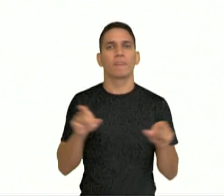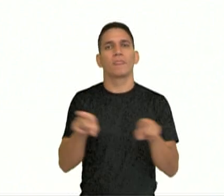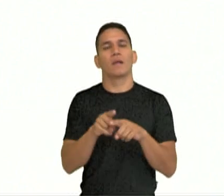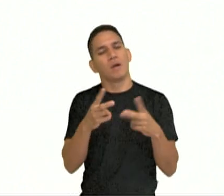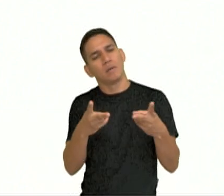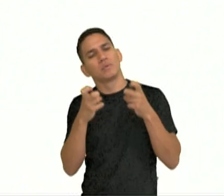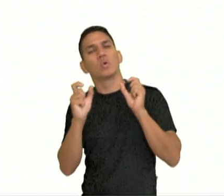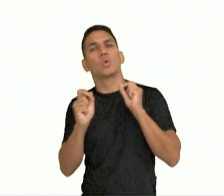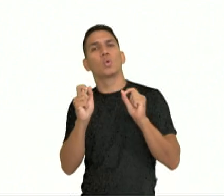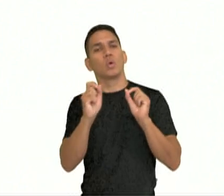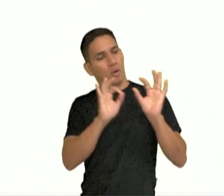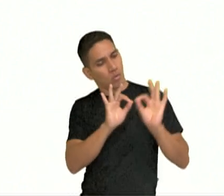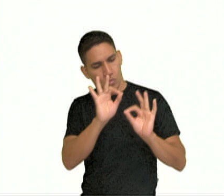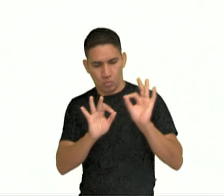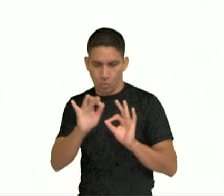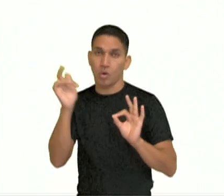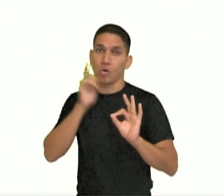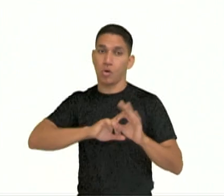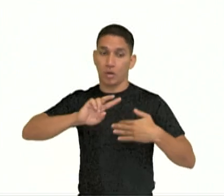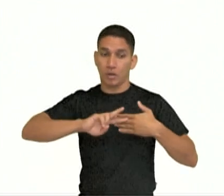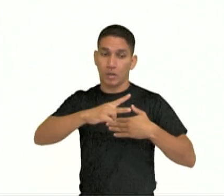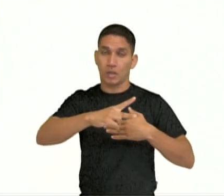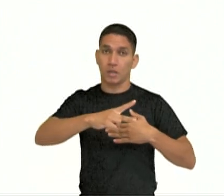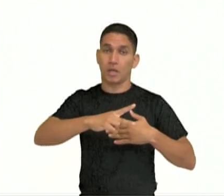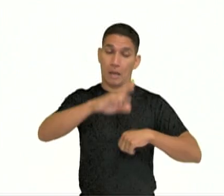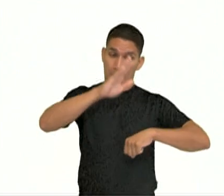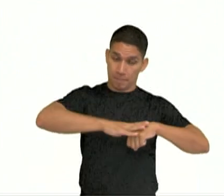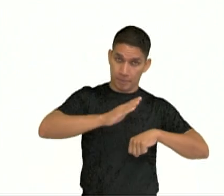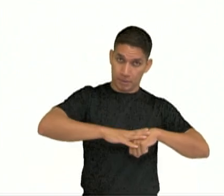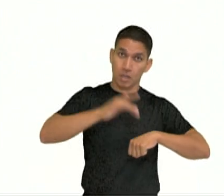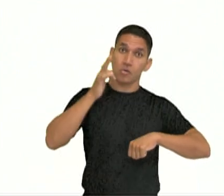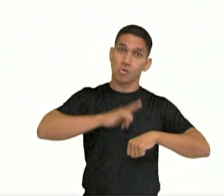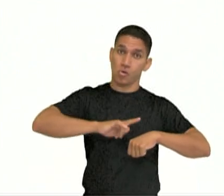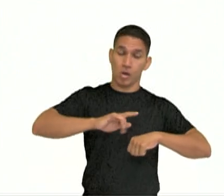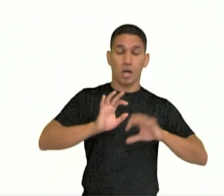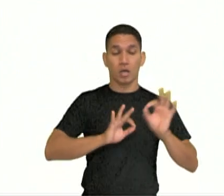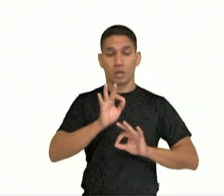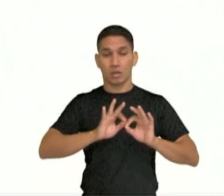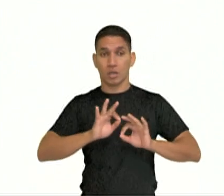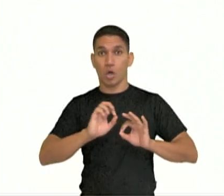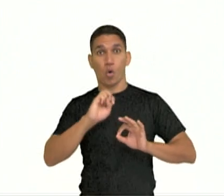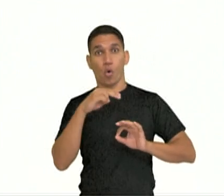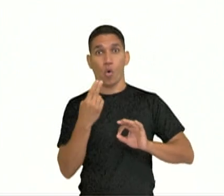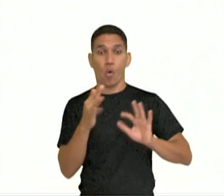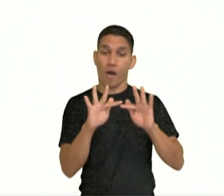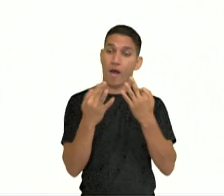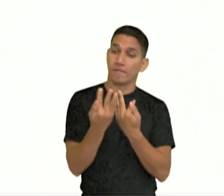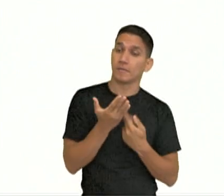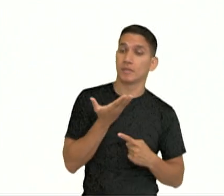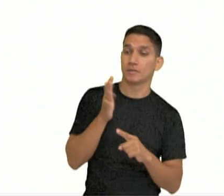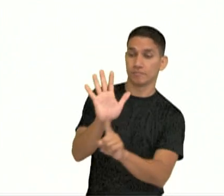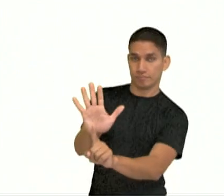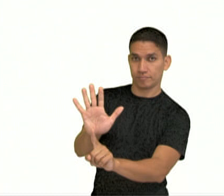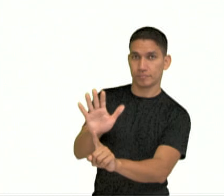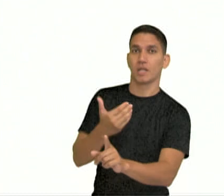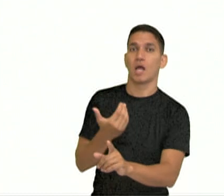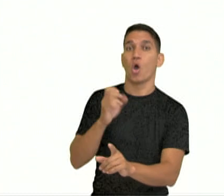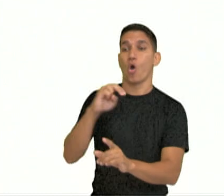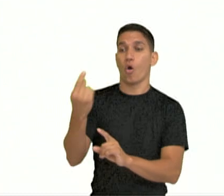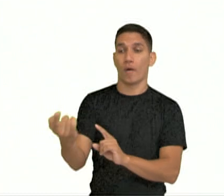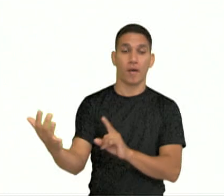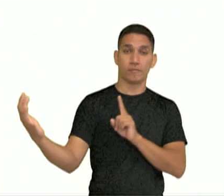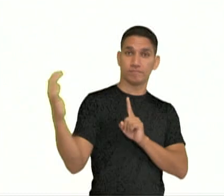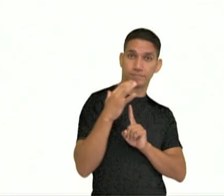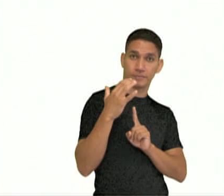planejamento pode tanto impactar, o individual pode impactar o familiar e vice-versa. Então a gente precisa tomar